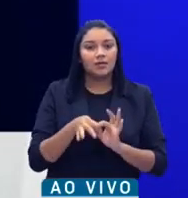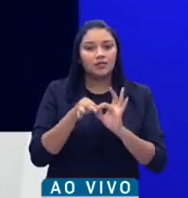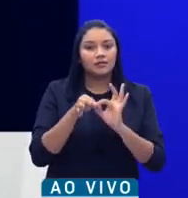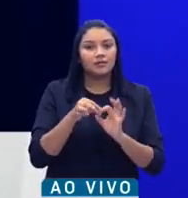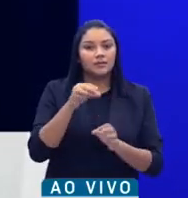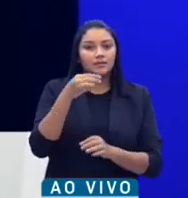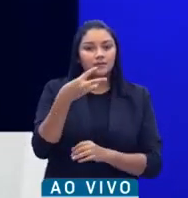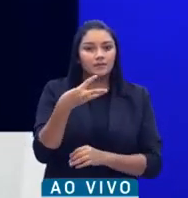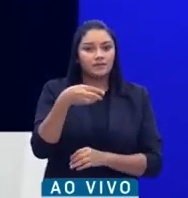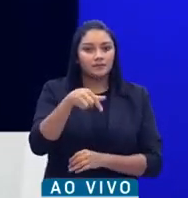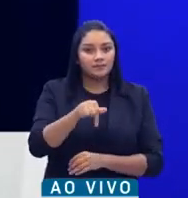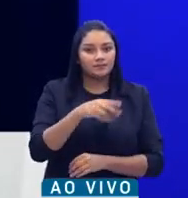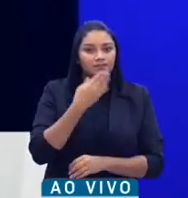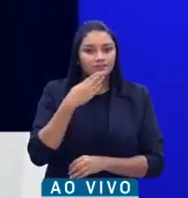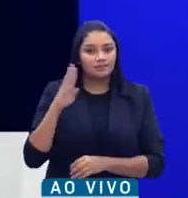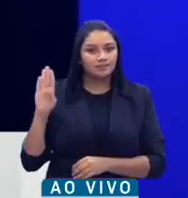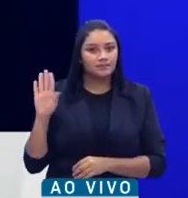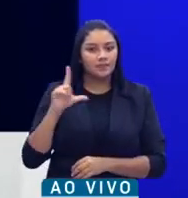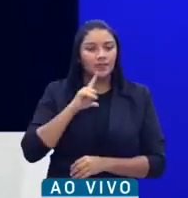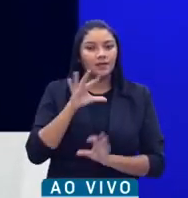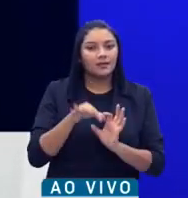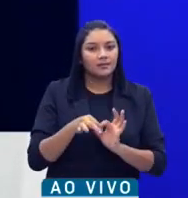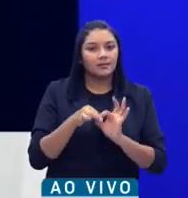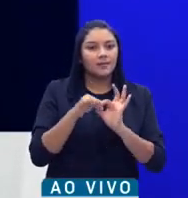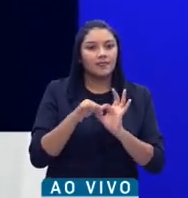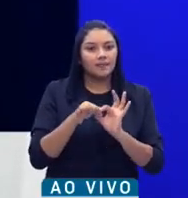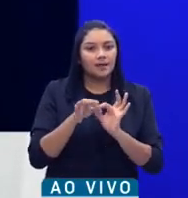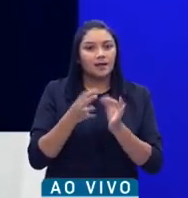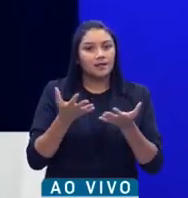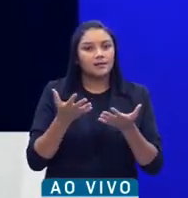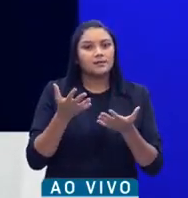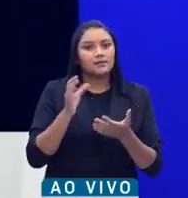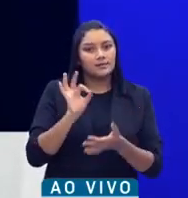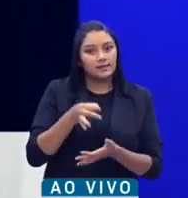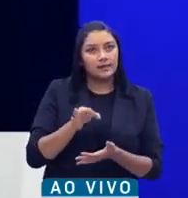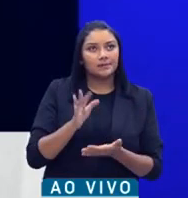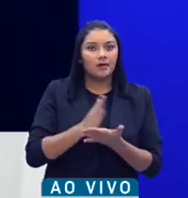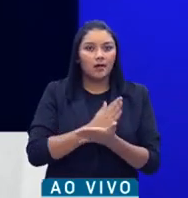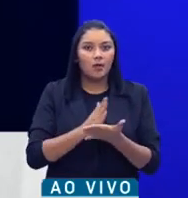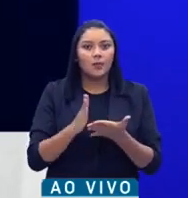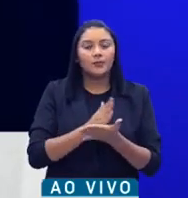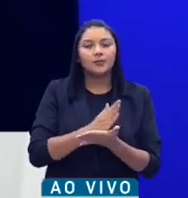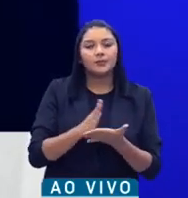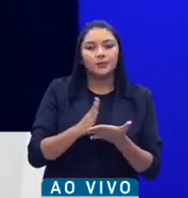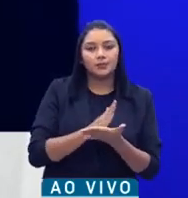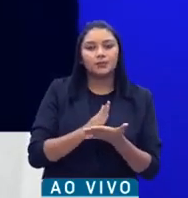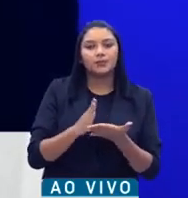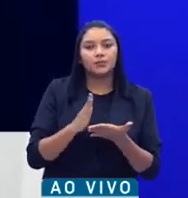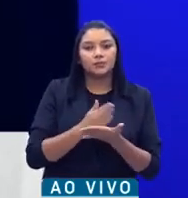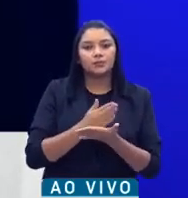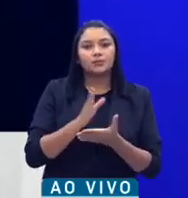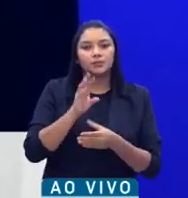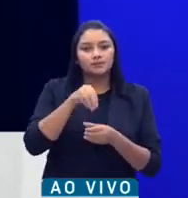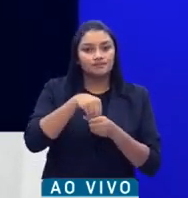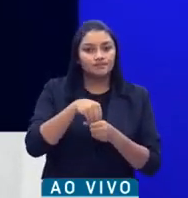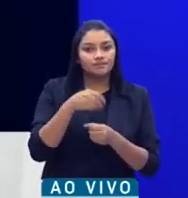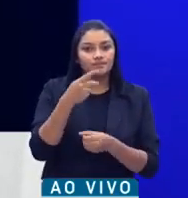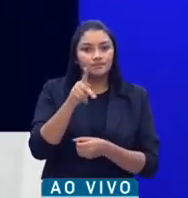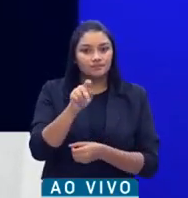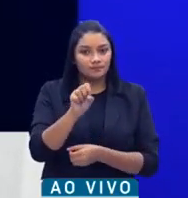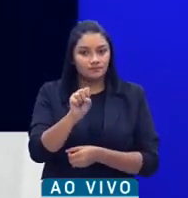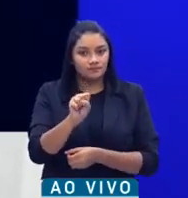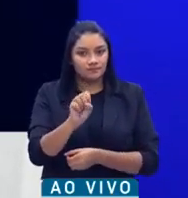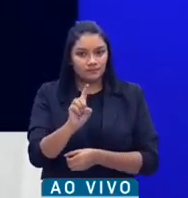37 candidatos, né? Lógico que tem alguns que estão dentro do PSD, mas